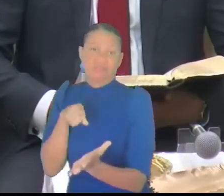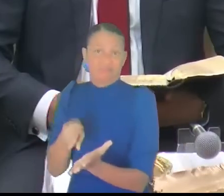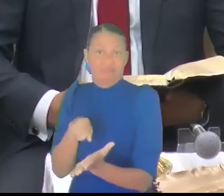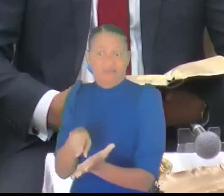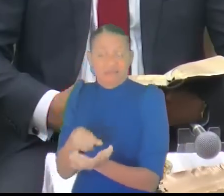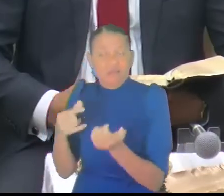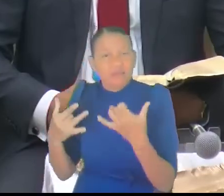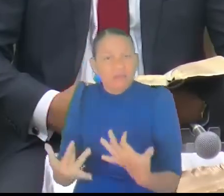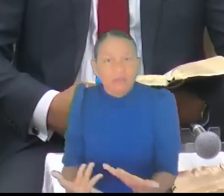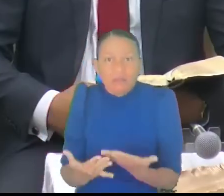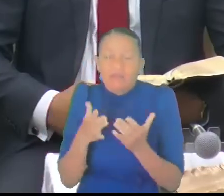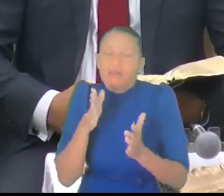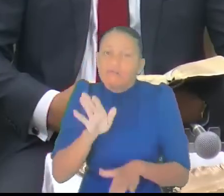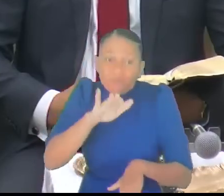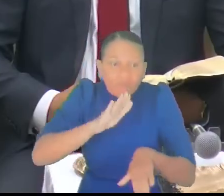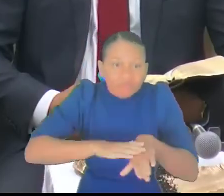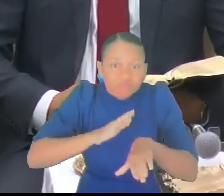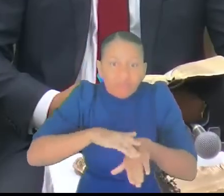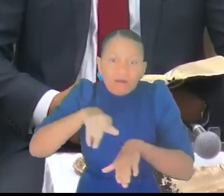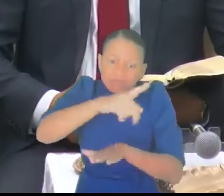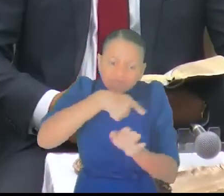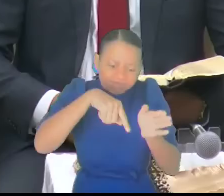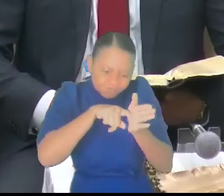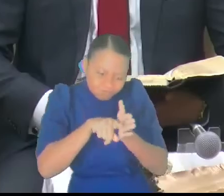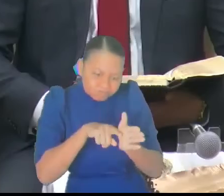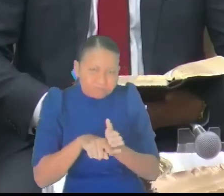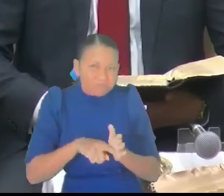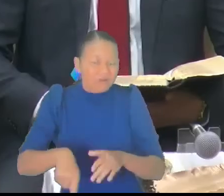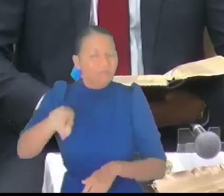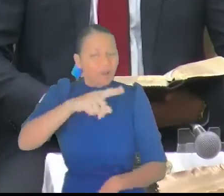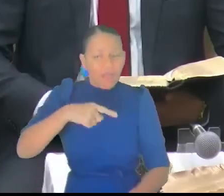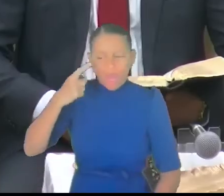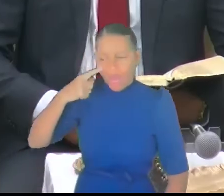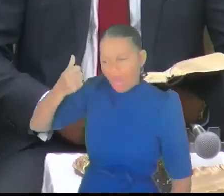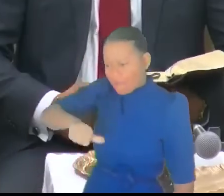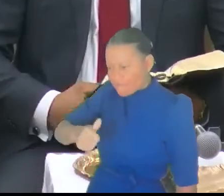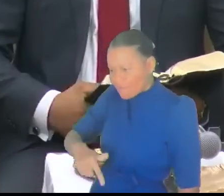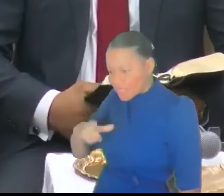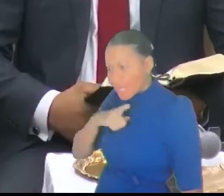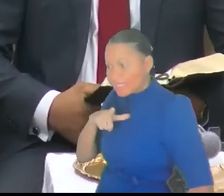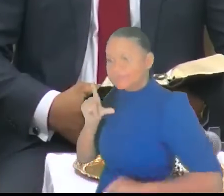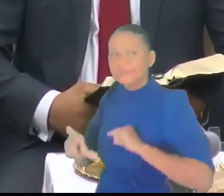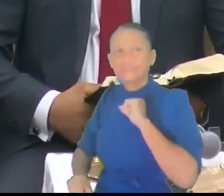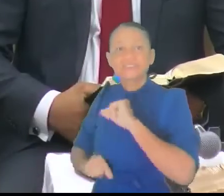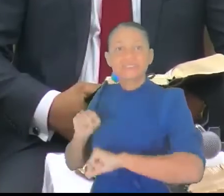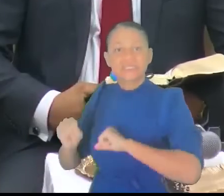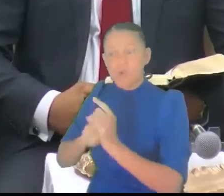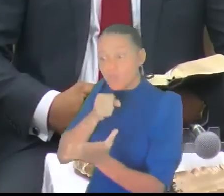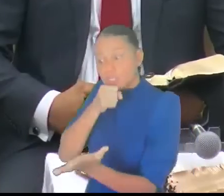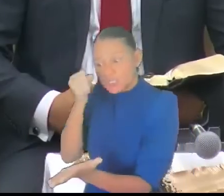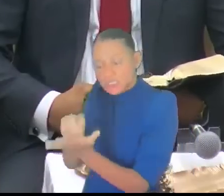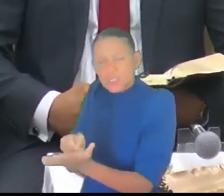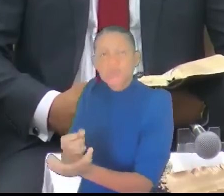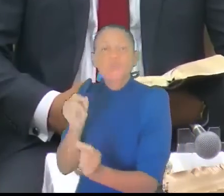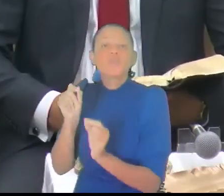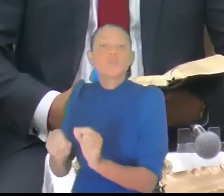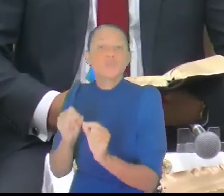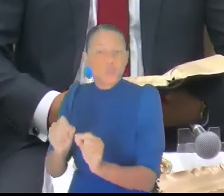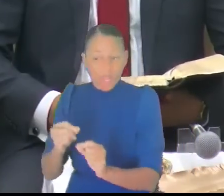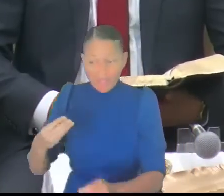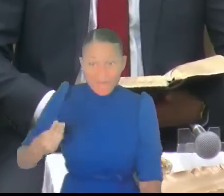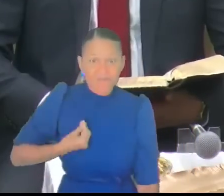disse: examinais as Escrituras, porque vós julgais ter nelas, no Antigo Testamento, a